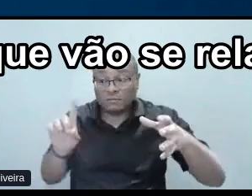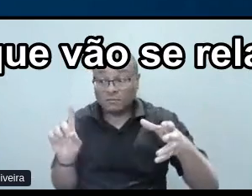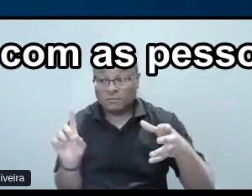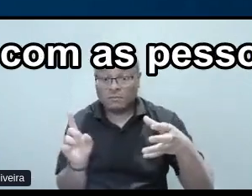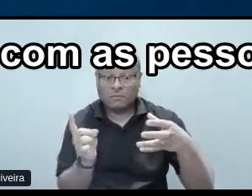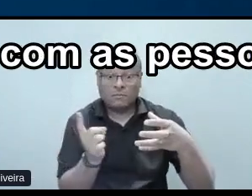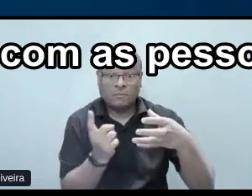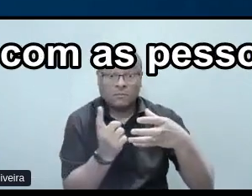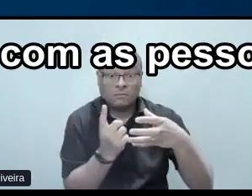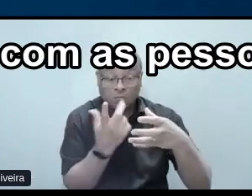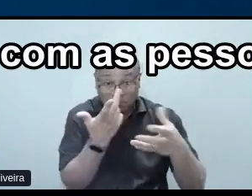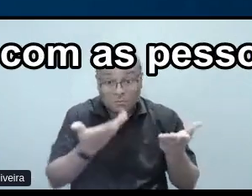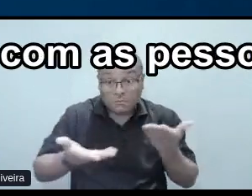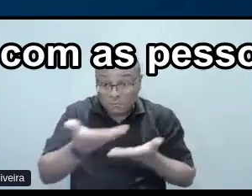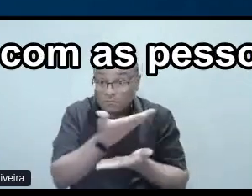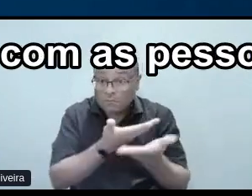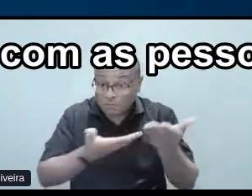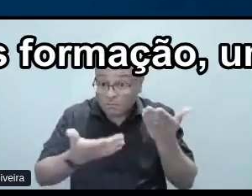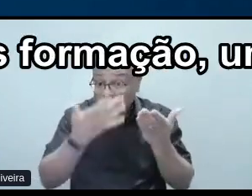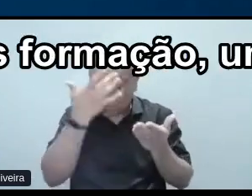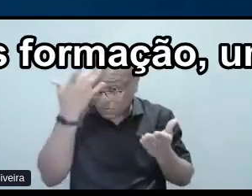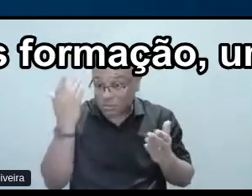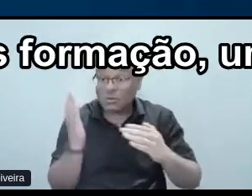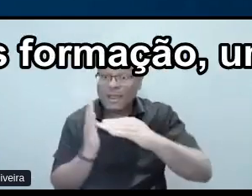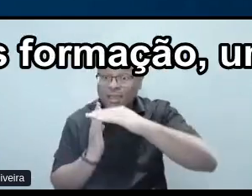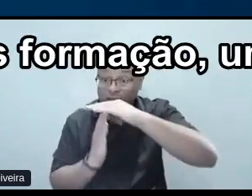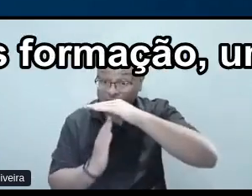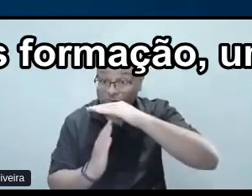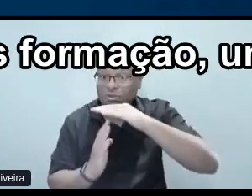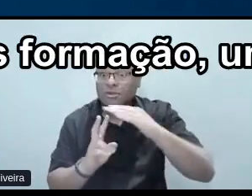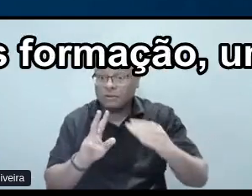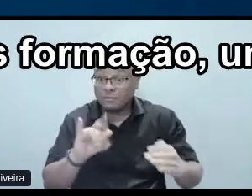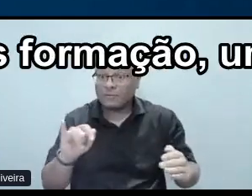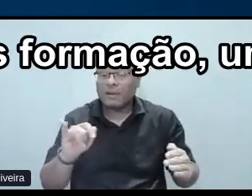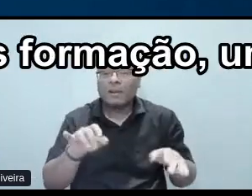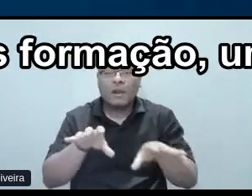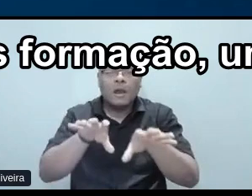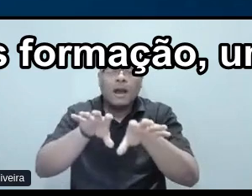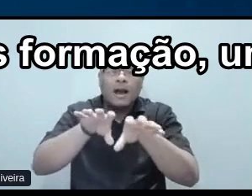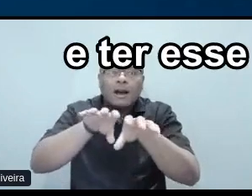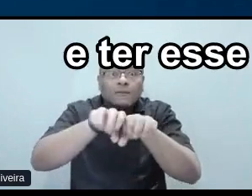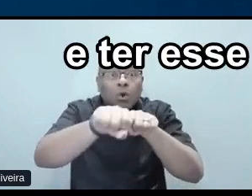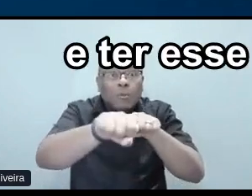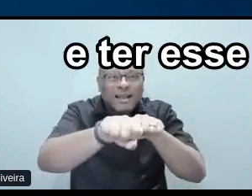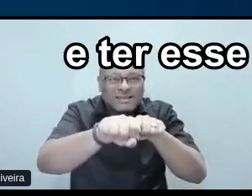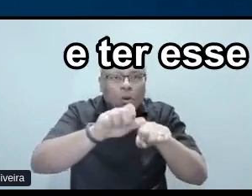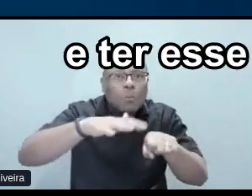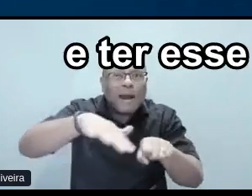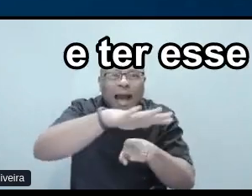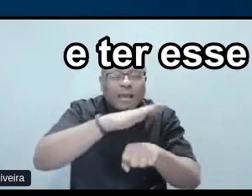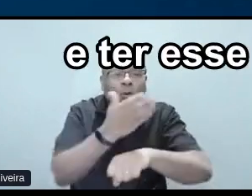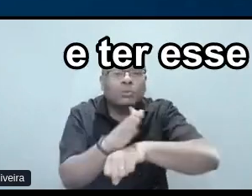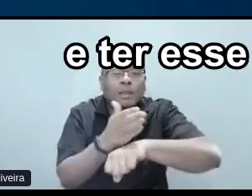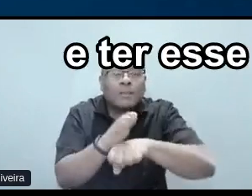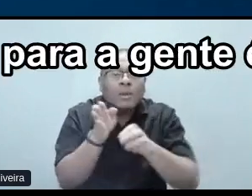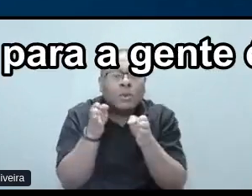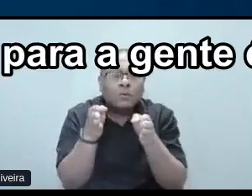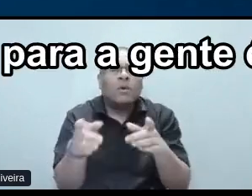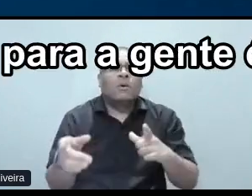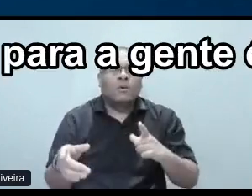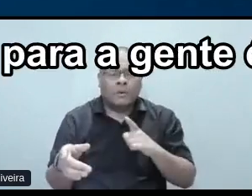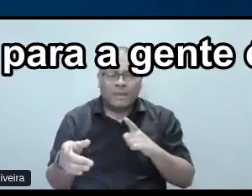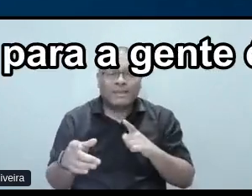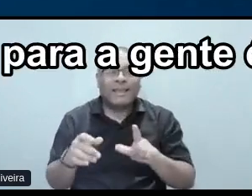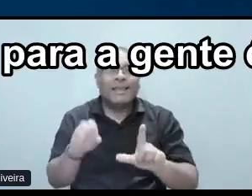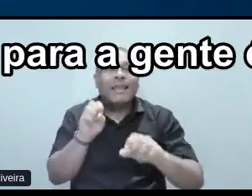relacionar também, né, com as pessoas refugiadas. Mas formação, uma área específica e ter esse letramento